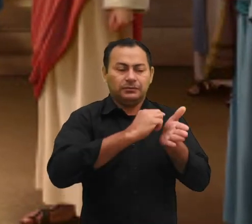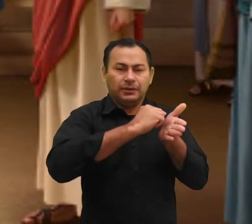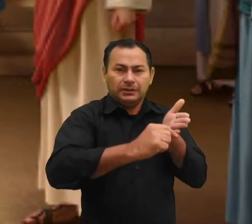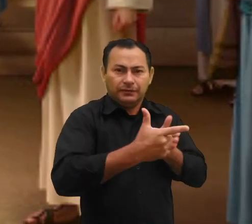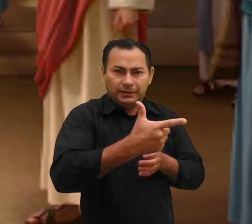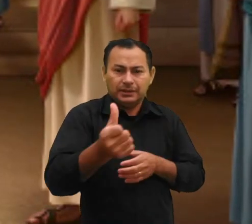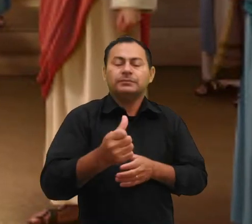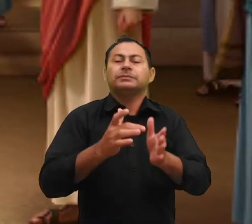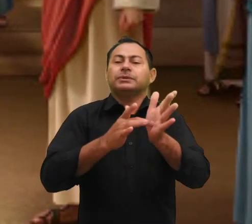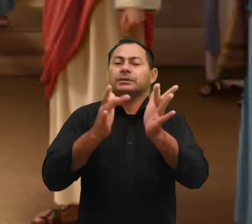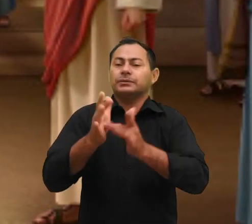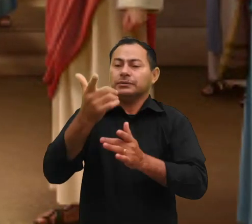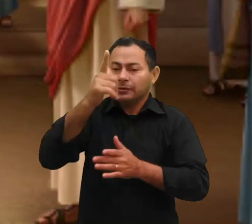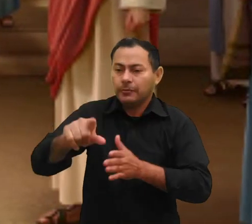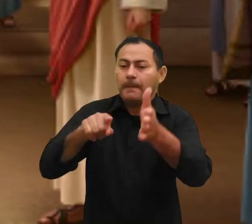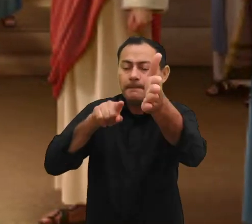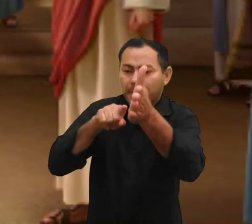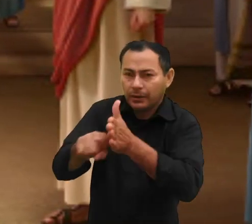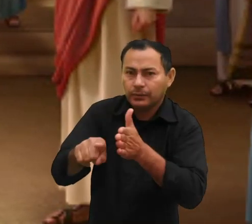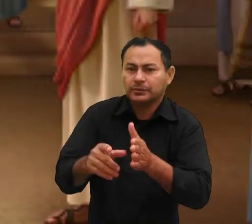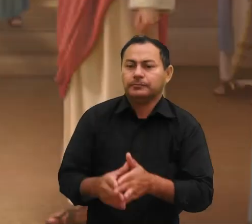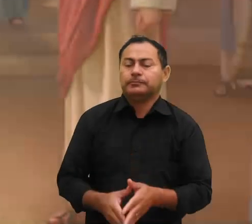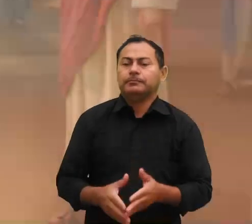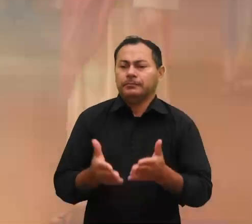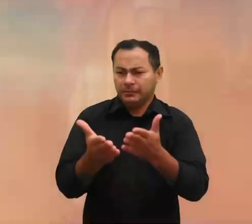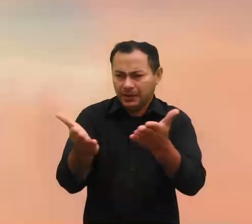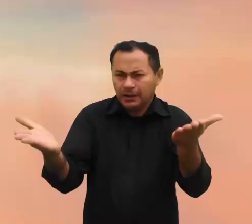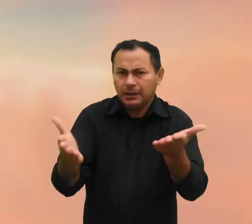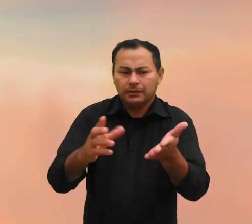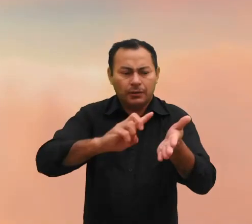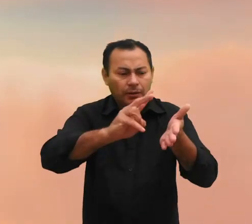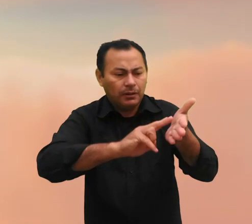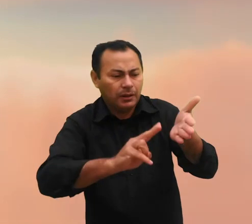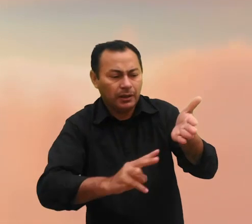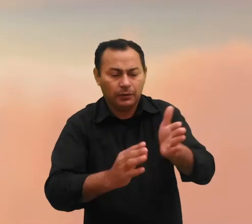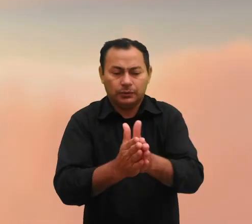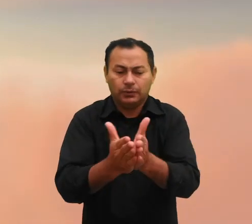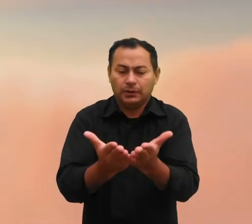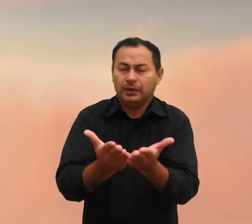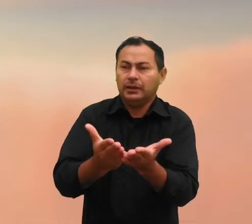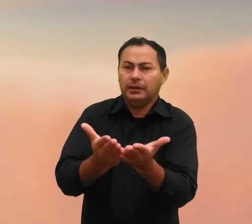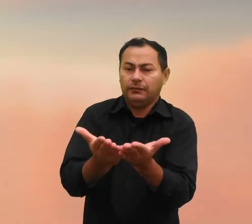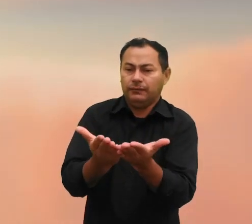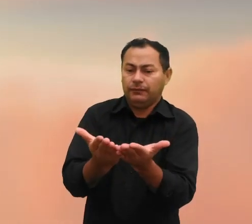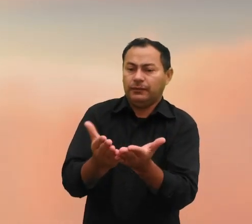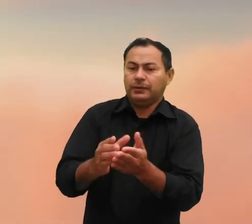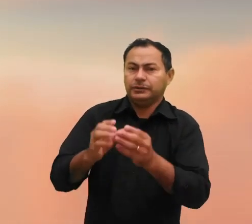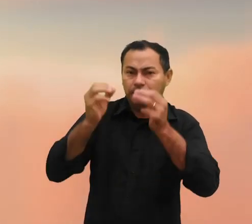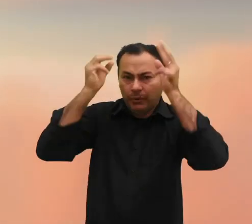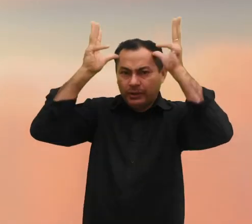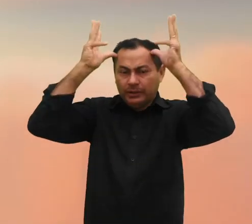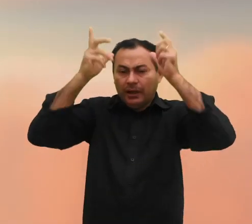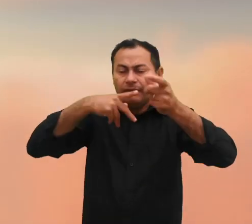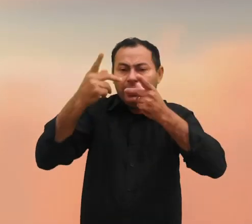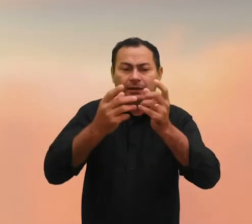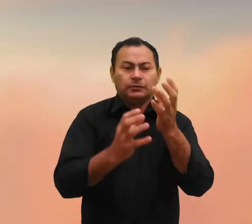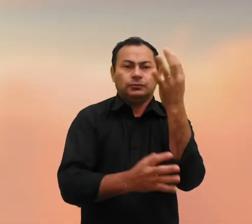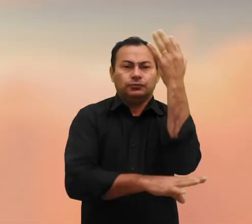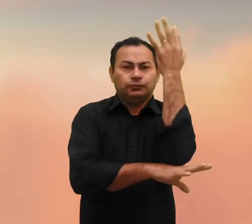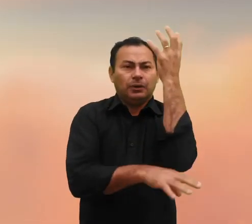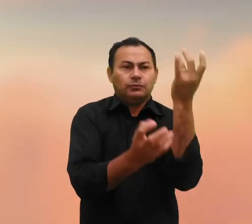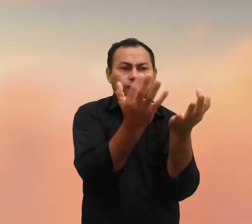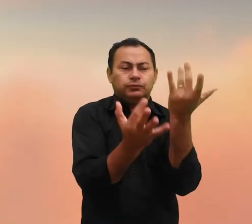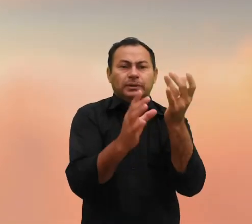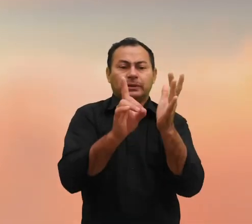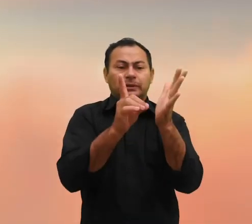Jesus fez mais uma vez a mesma pergunta. Vocês não leram no livro de Moisés, no relato da